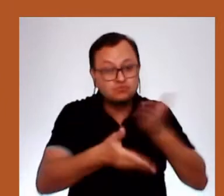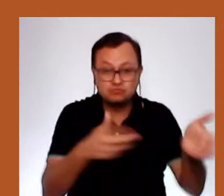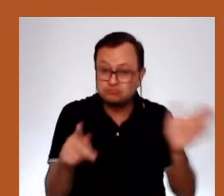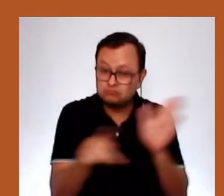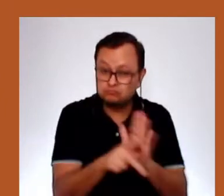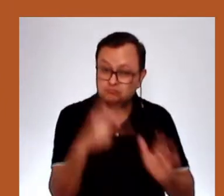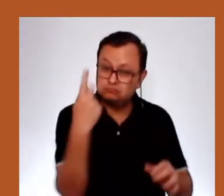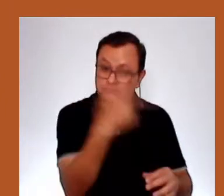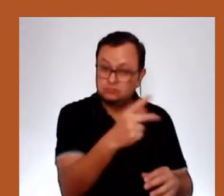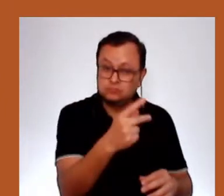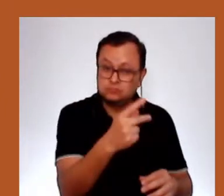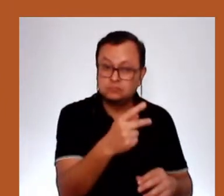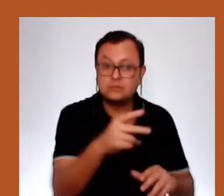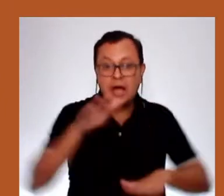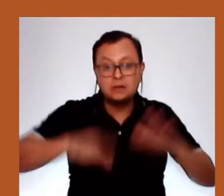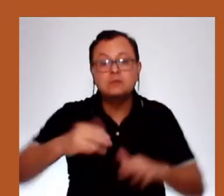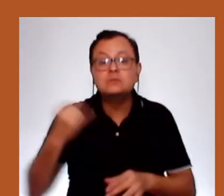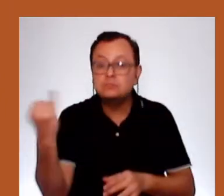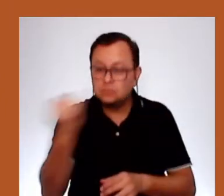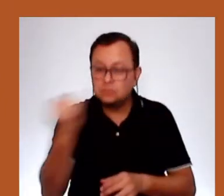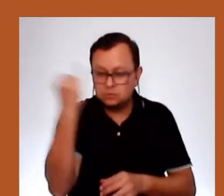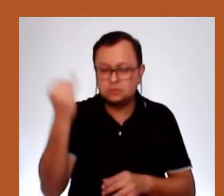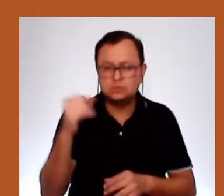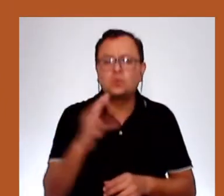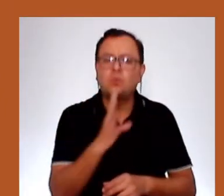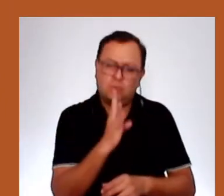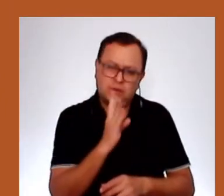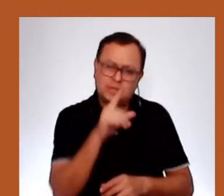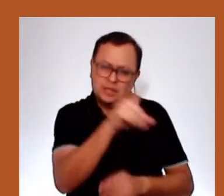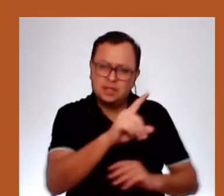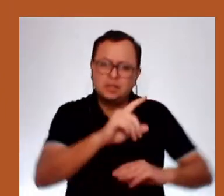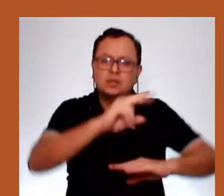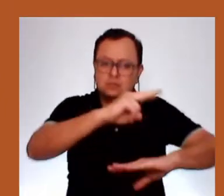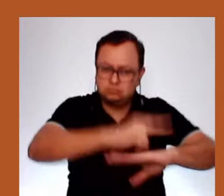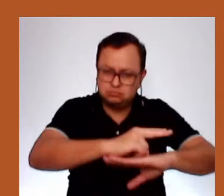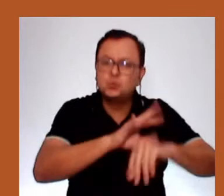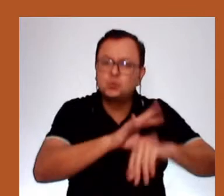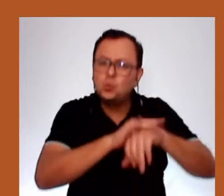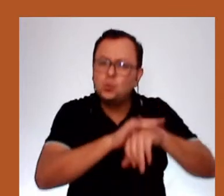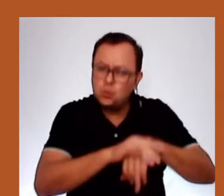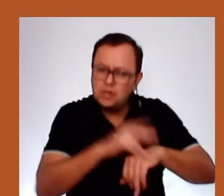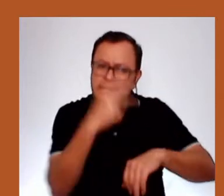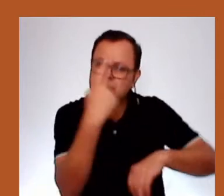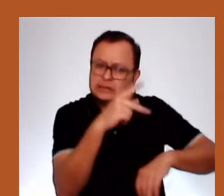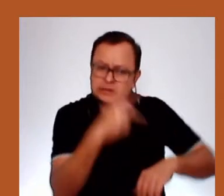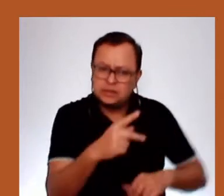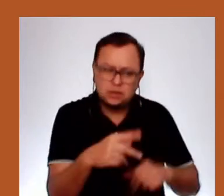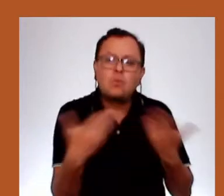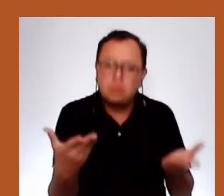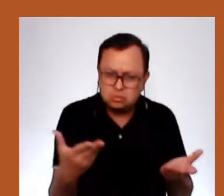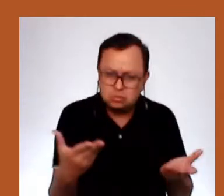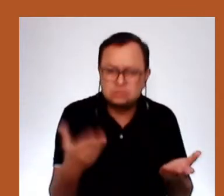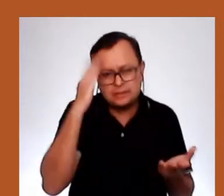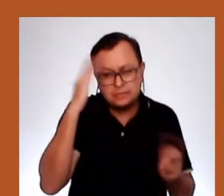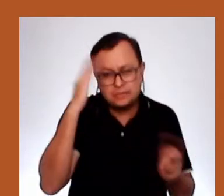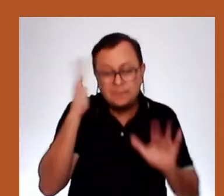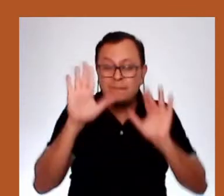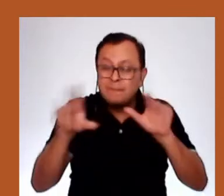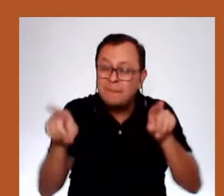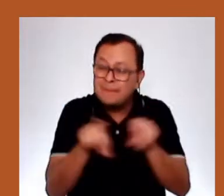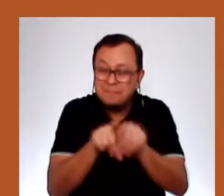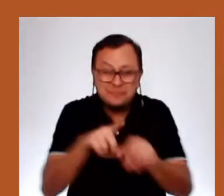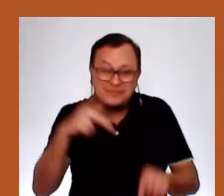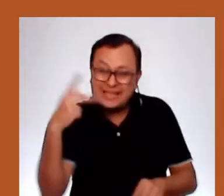a história biológica da doença que o paciente tem, mas conhecer a história biográfica daquela pessoa,